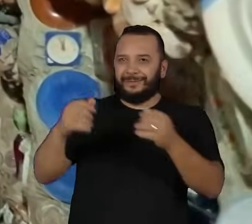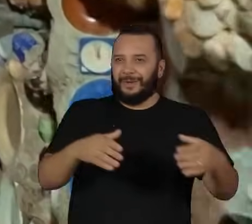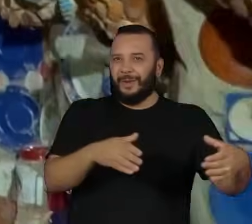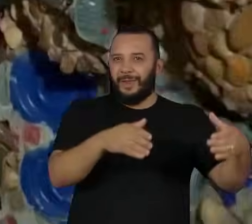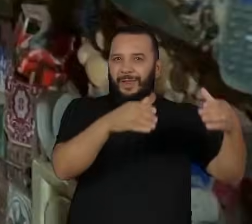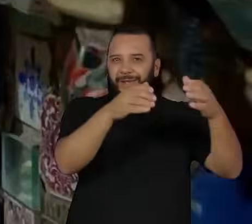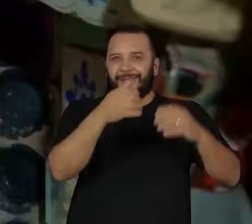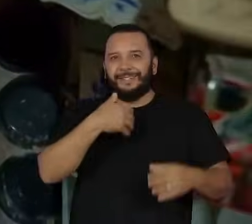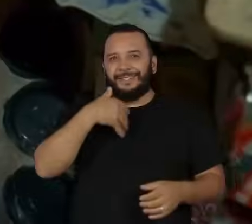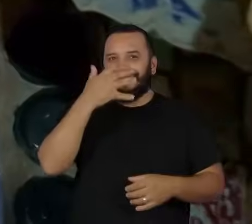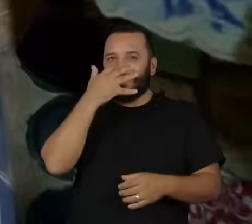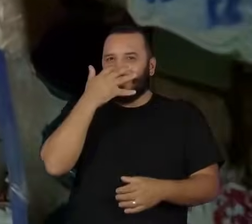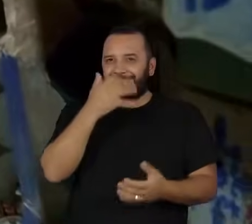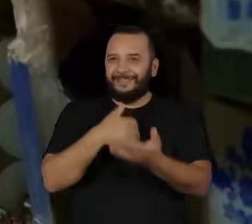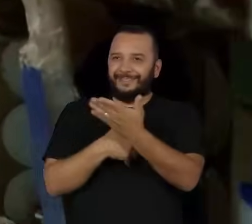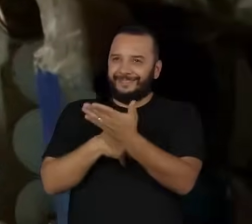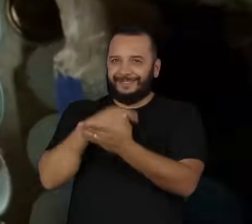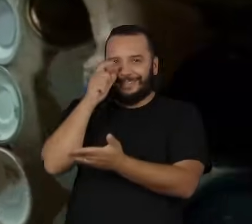interessante.